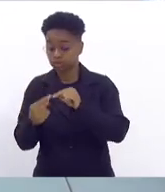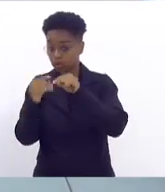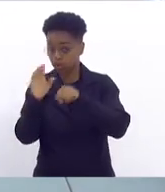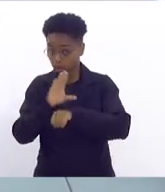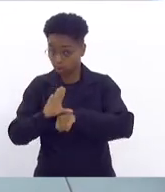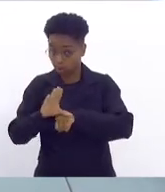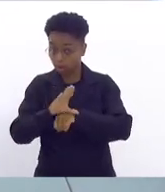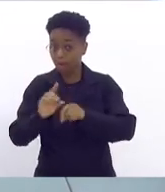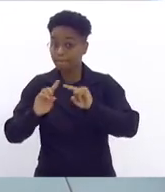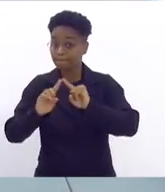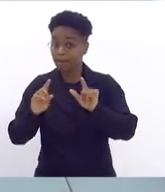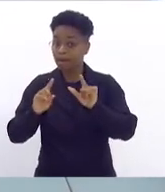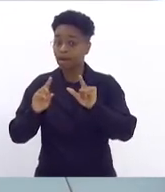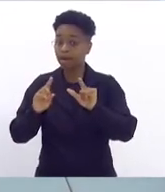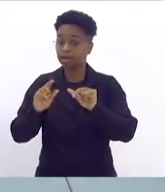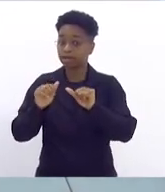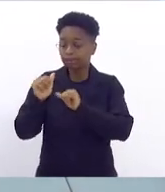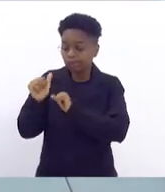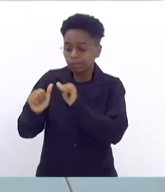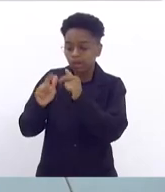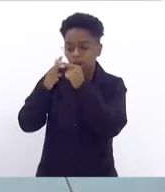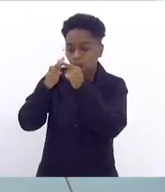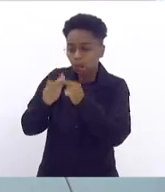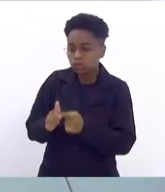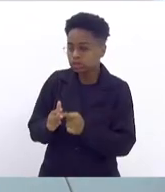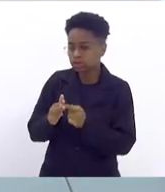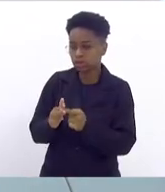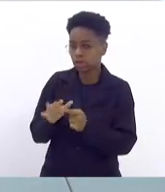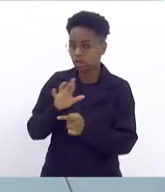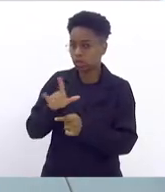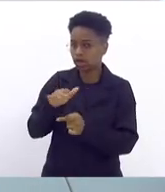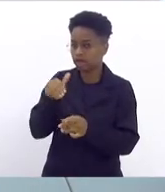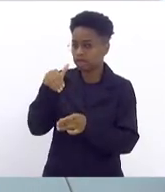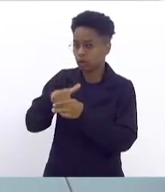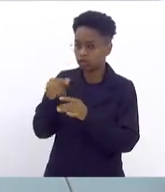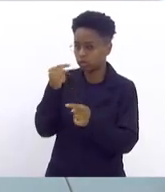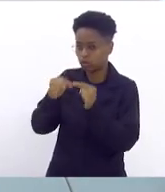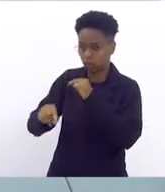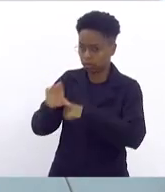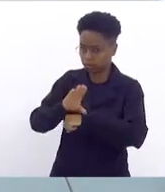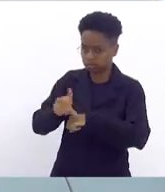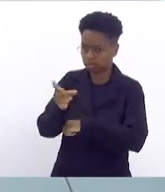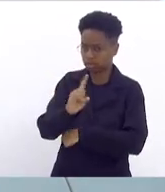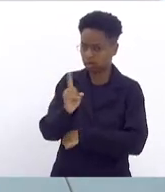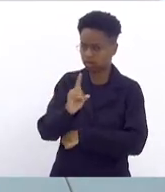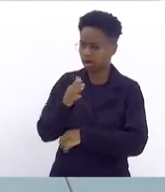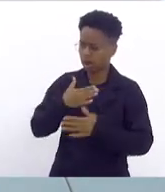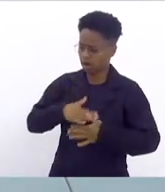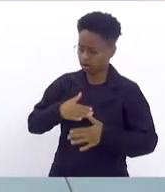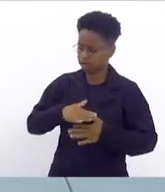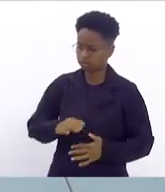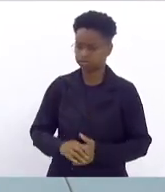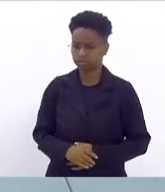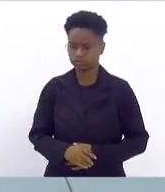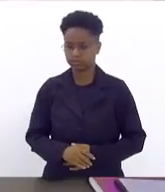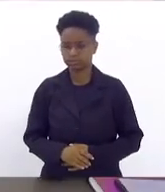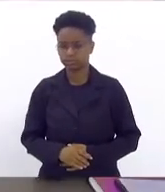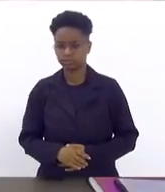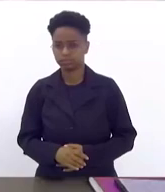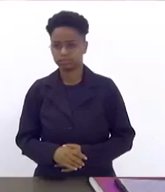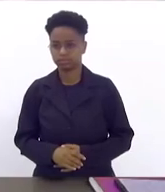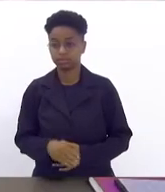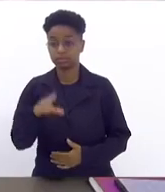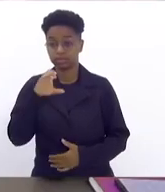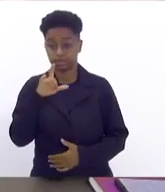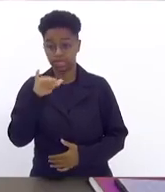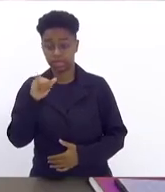com algum aperfeiçoamento. Não tem voto pela inconstitucionalidade, só para ficar claro. Perfeito. Deputada Célia. É